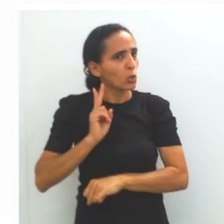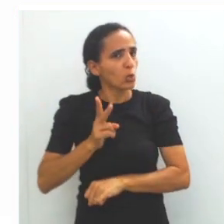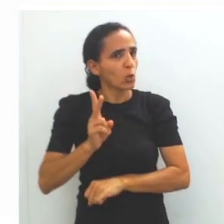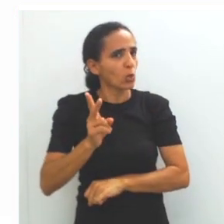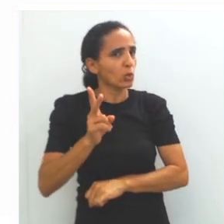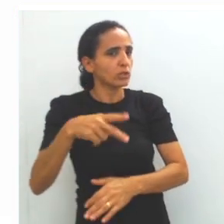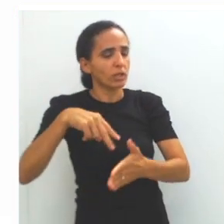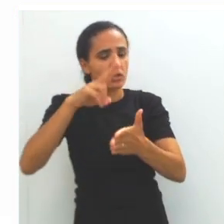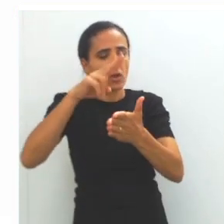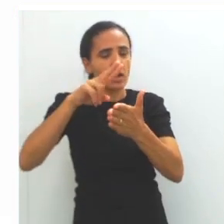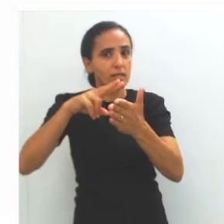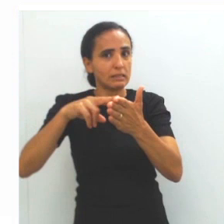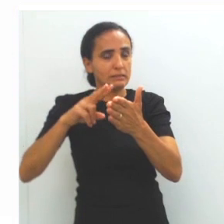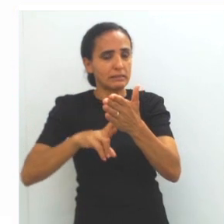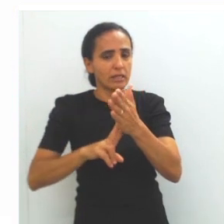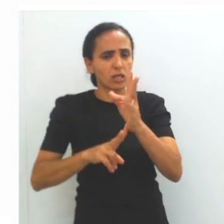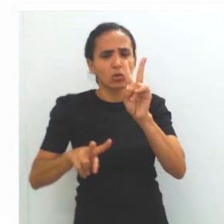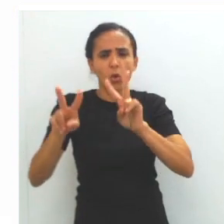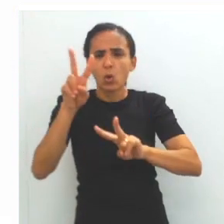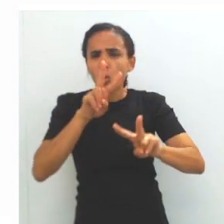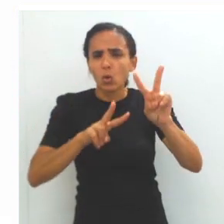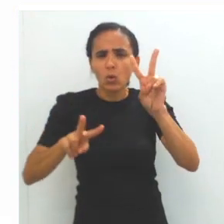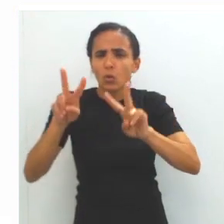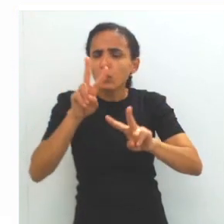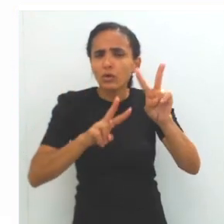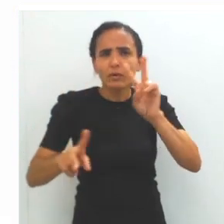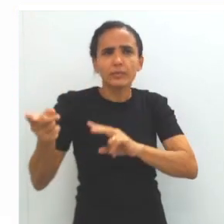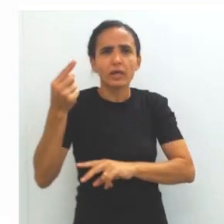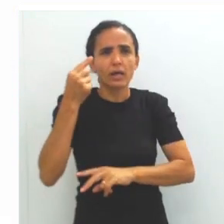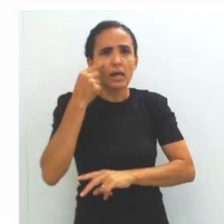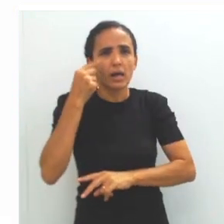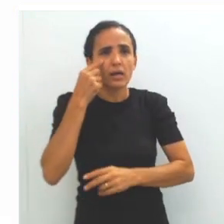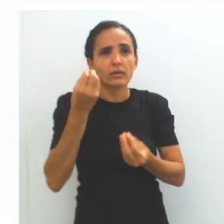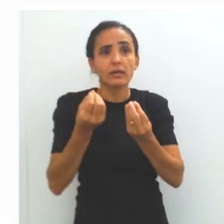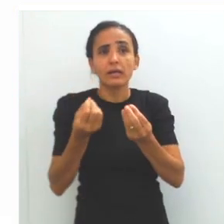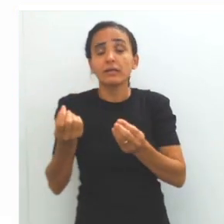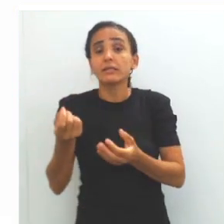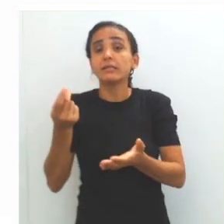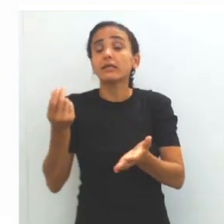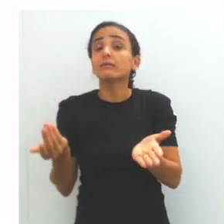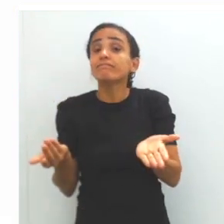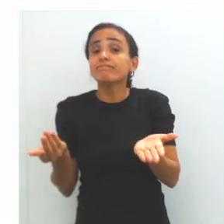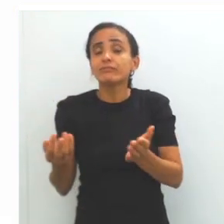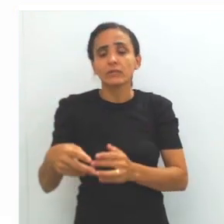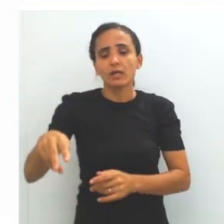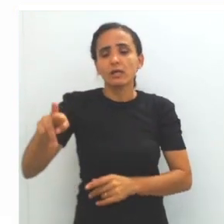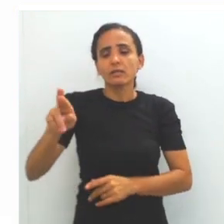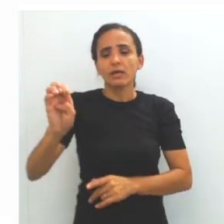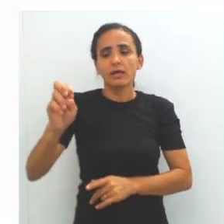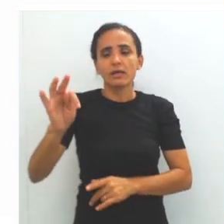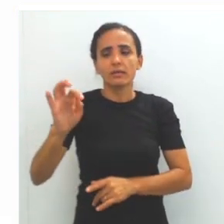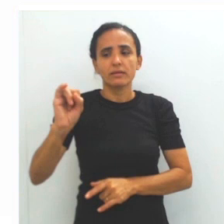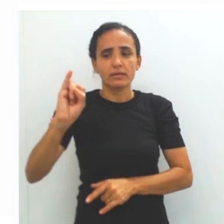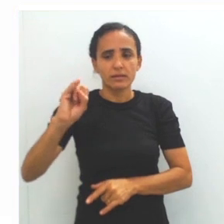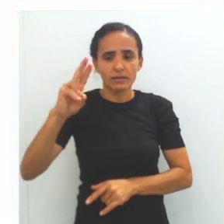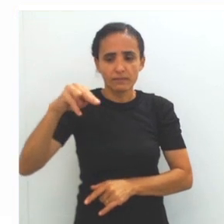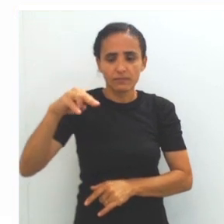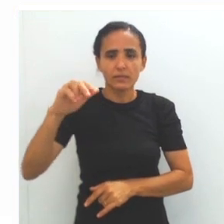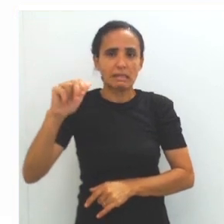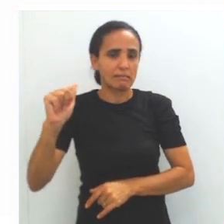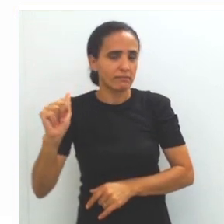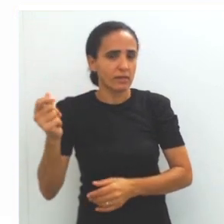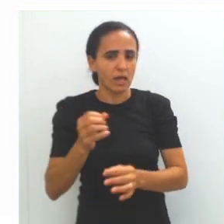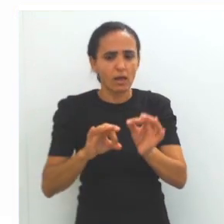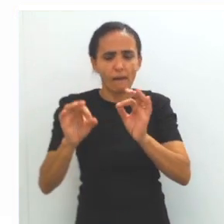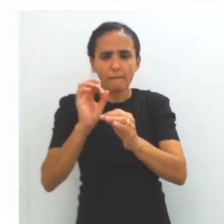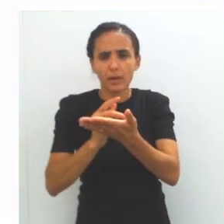Não. Tem que chegar no fundão. Quem é que tem no fundão? A retina. E até a